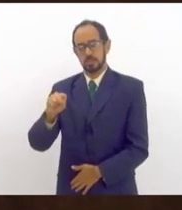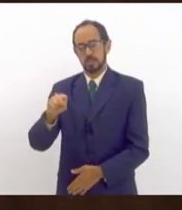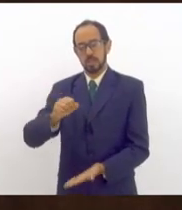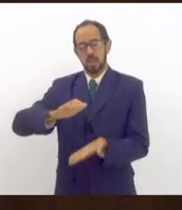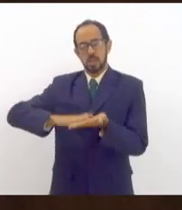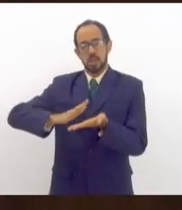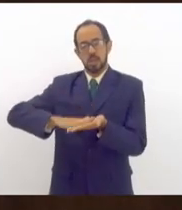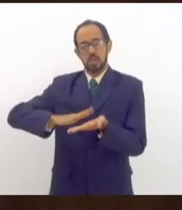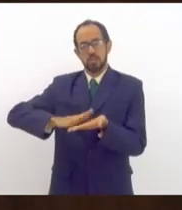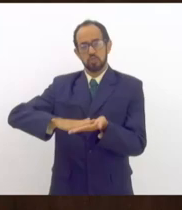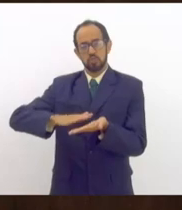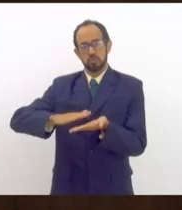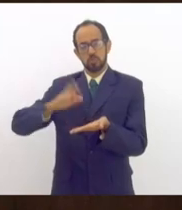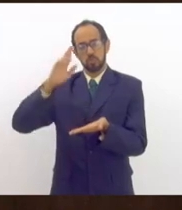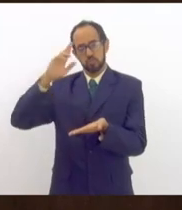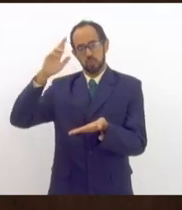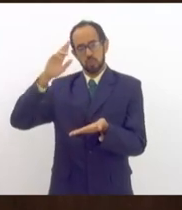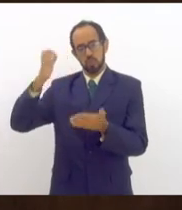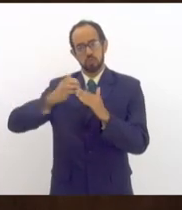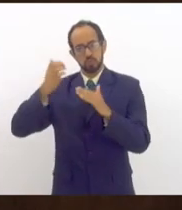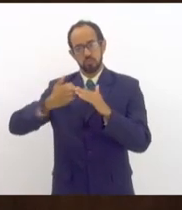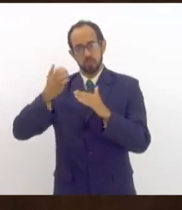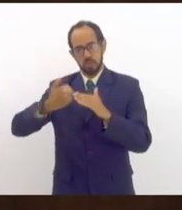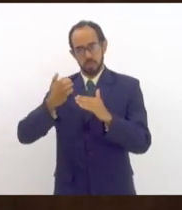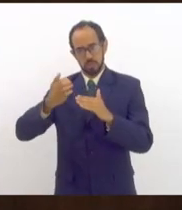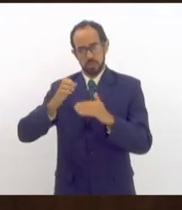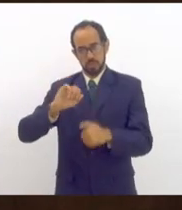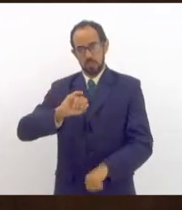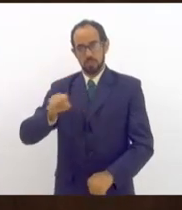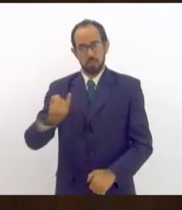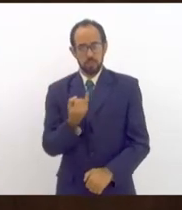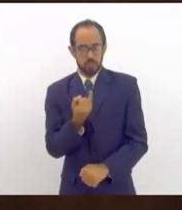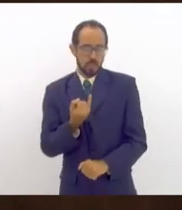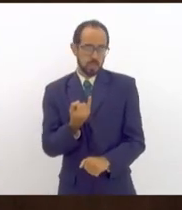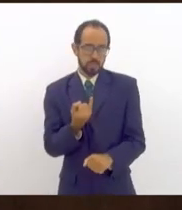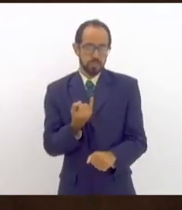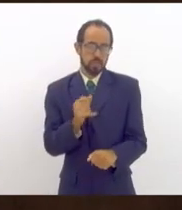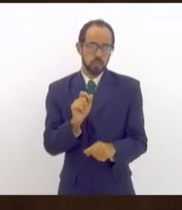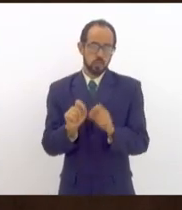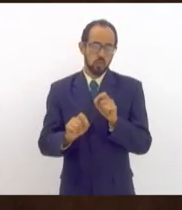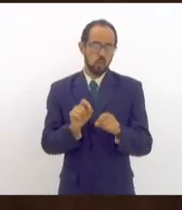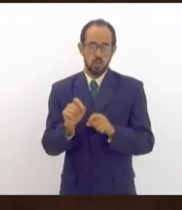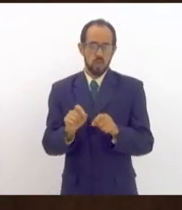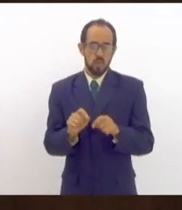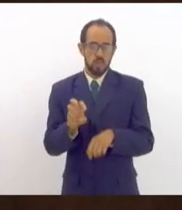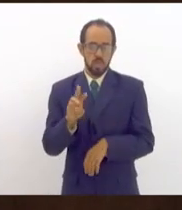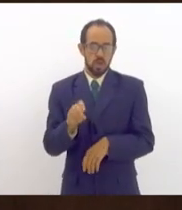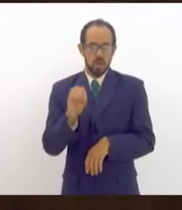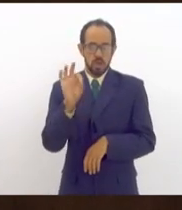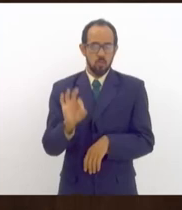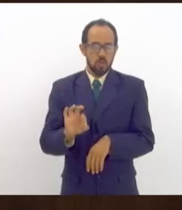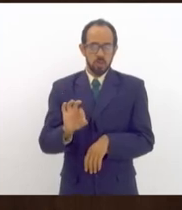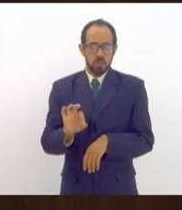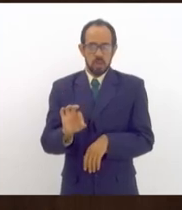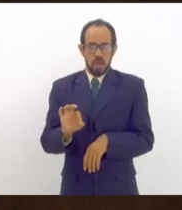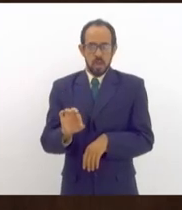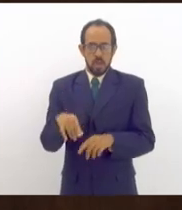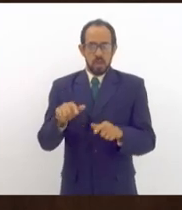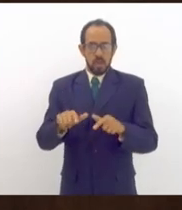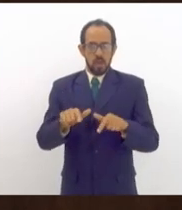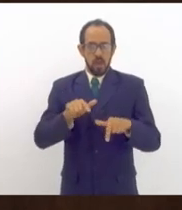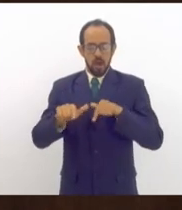aos empresários que aproveitasse de 30% da mão de obra